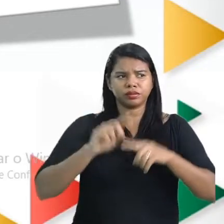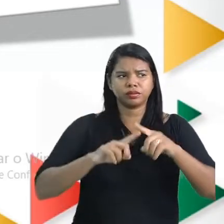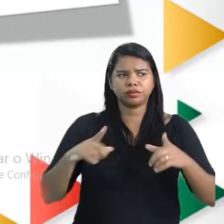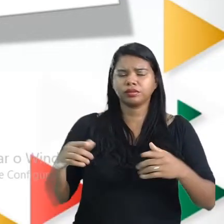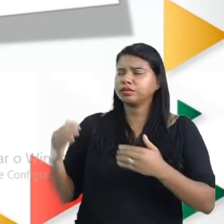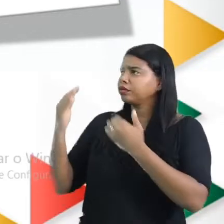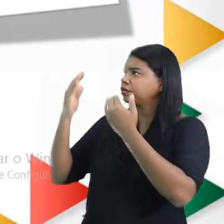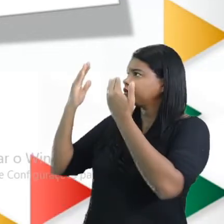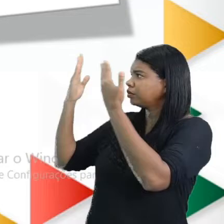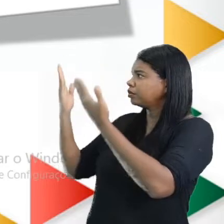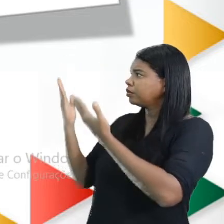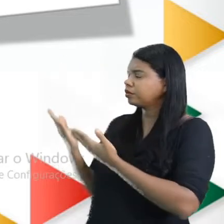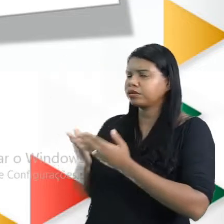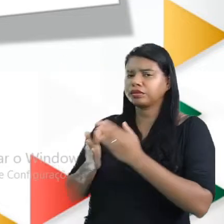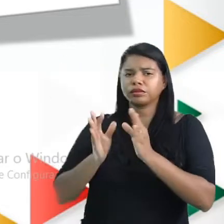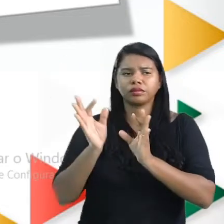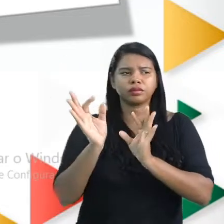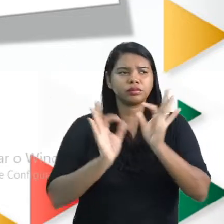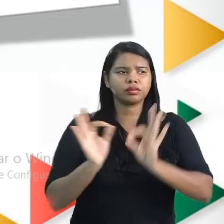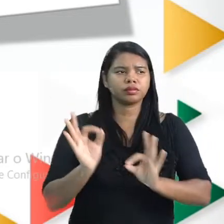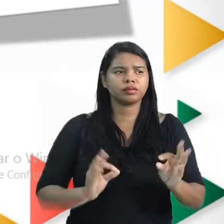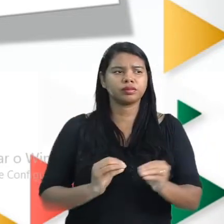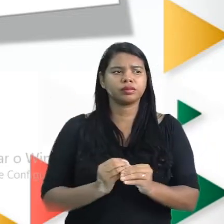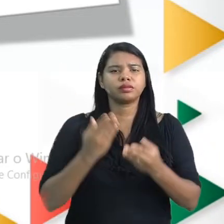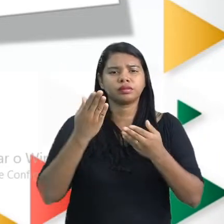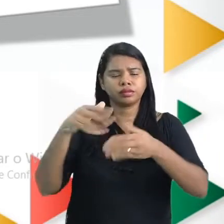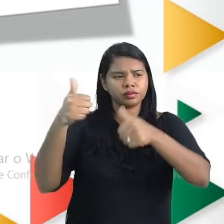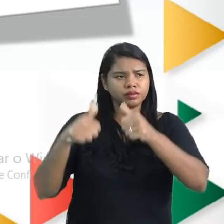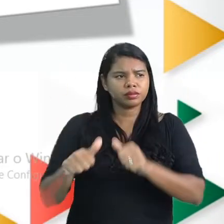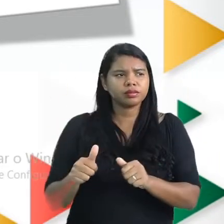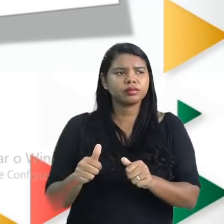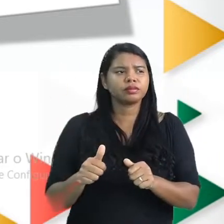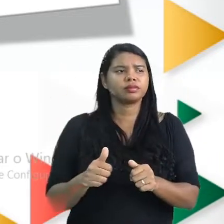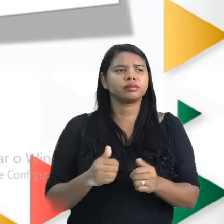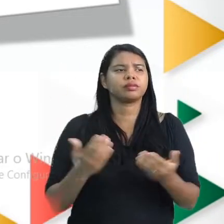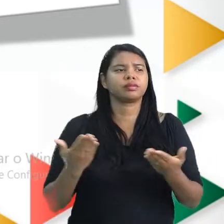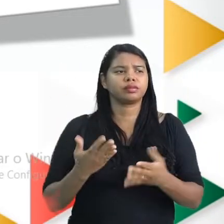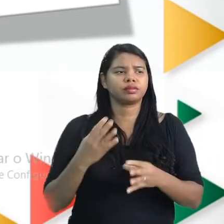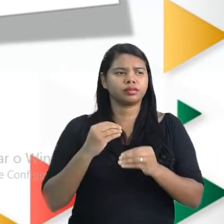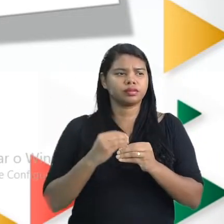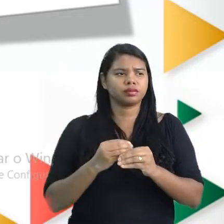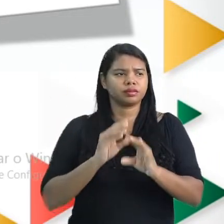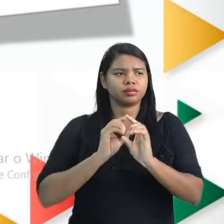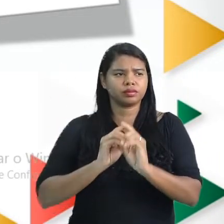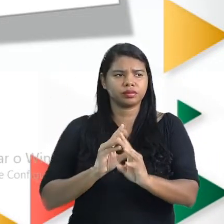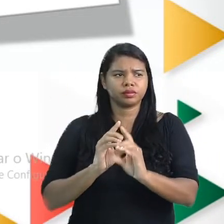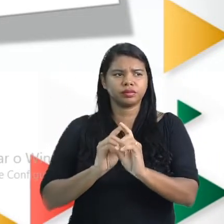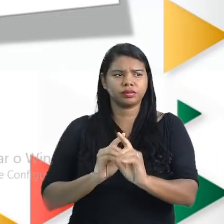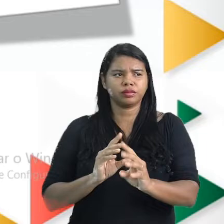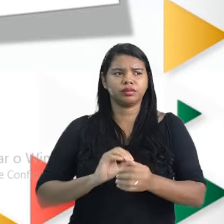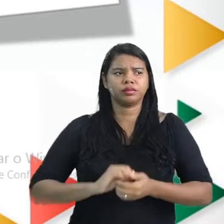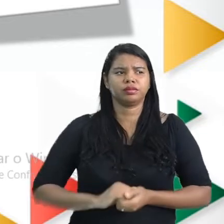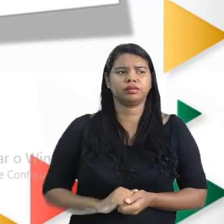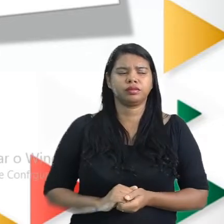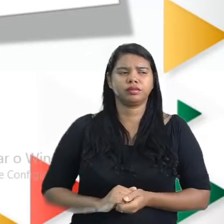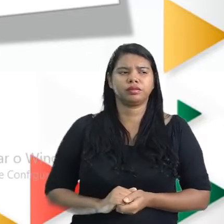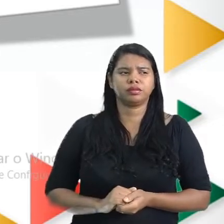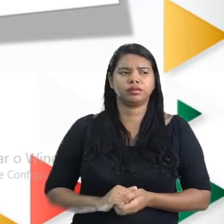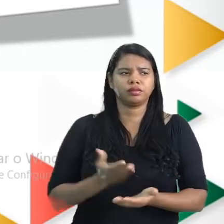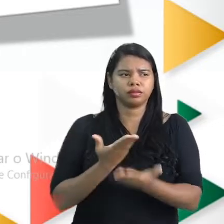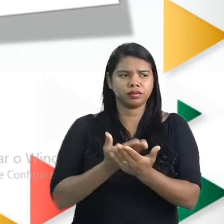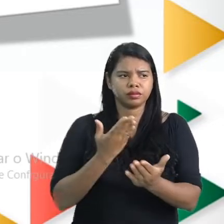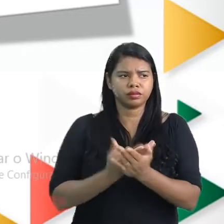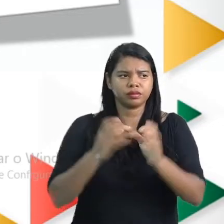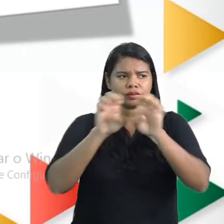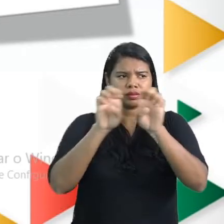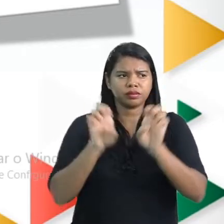professor trouxe, nós organizamos, para você pesquisar um pouco. Professor, um pouco da doutrina. Bom, a doutrina, ela tem uma